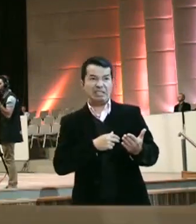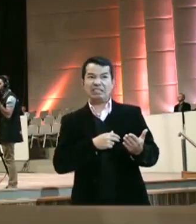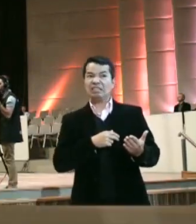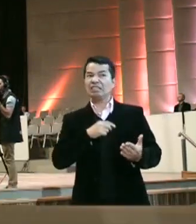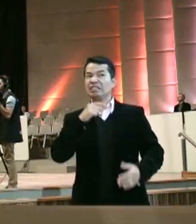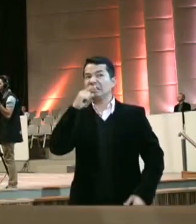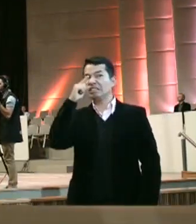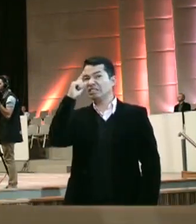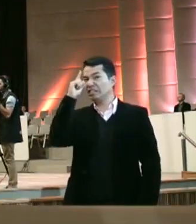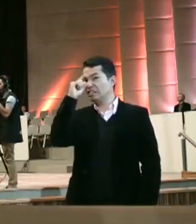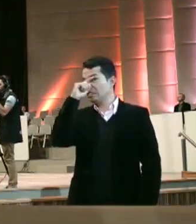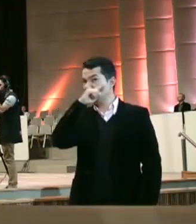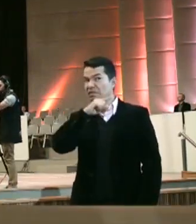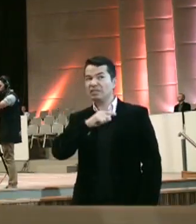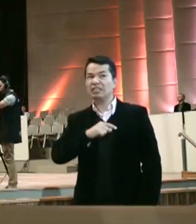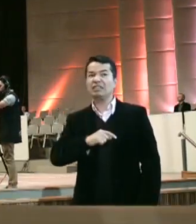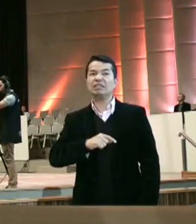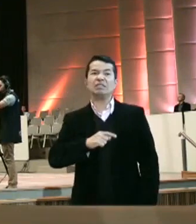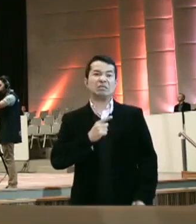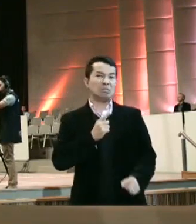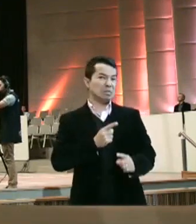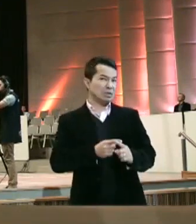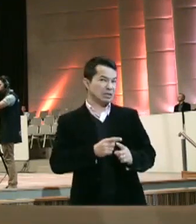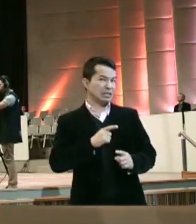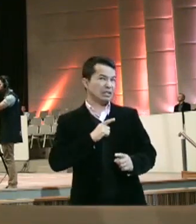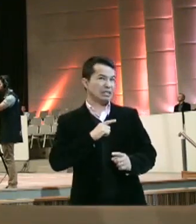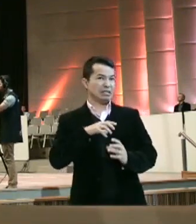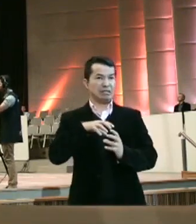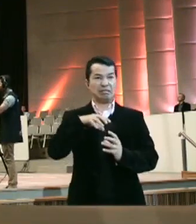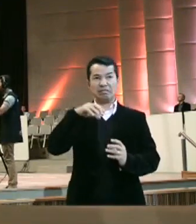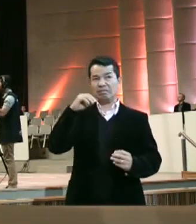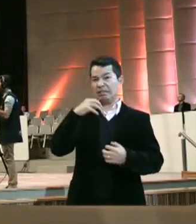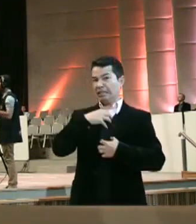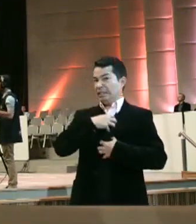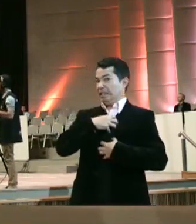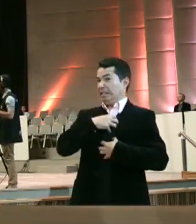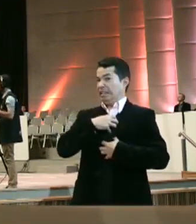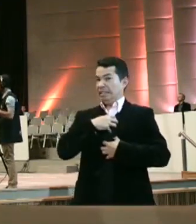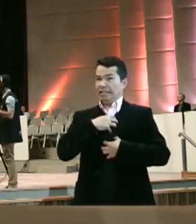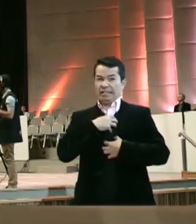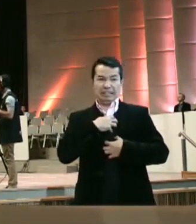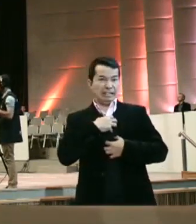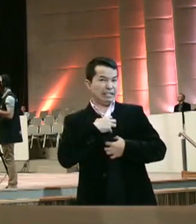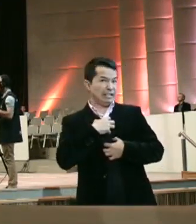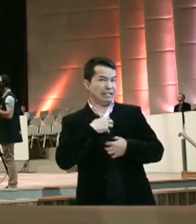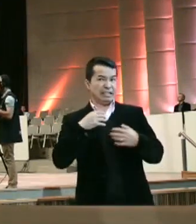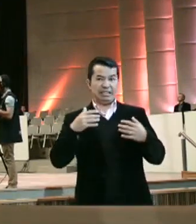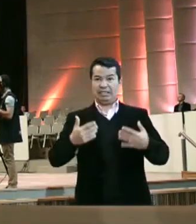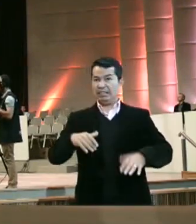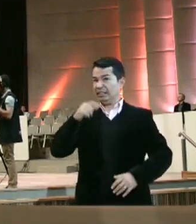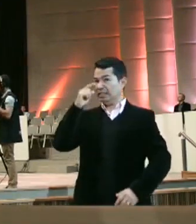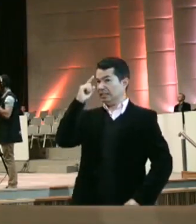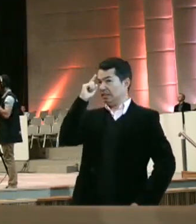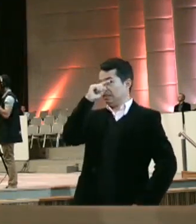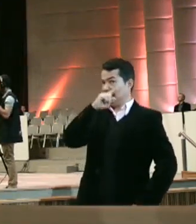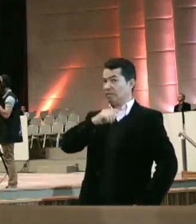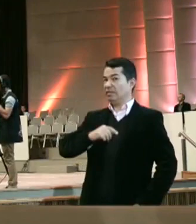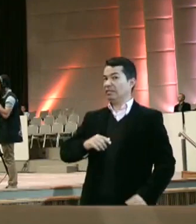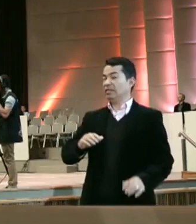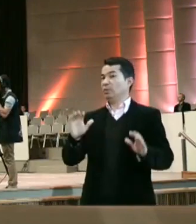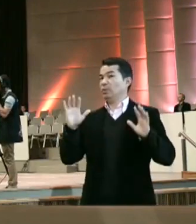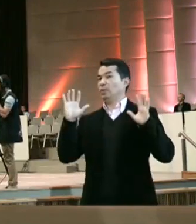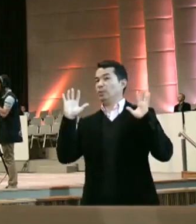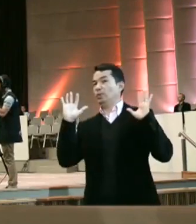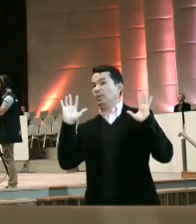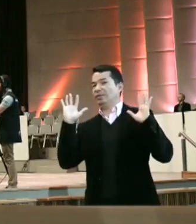porque mexe lá com a alma, né? E a gente tem que se confrontar a si mesmo. Aí a outra pessoa disse: mas pastor,